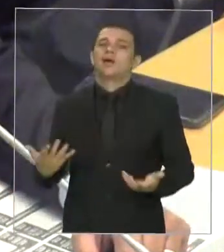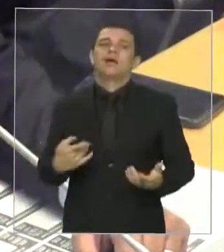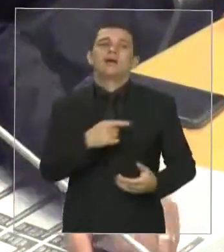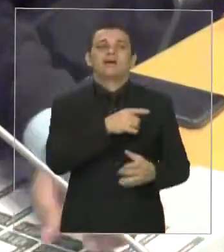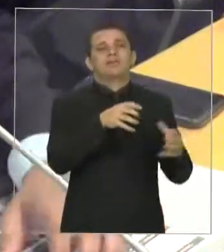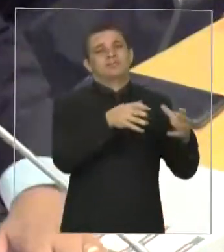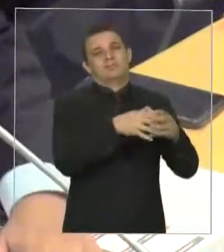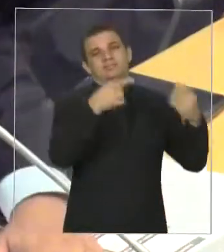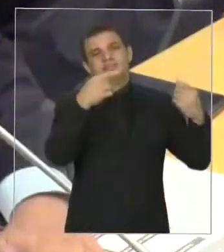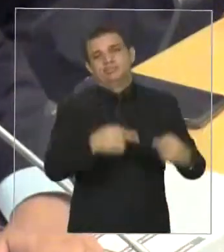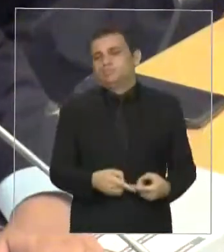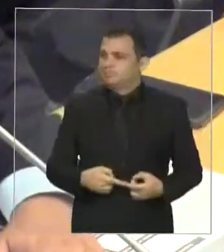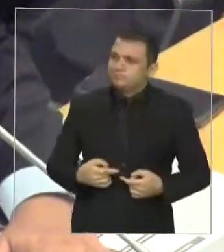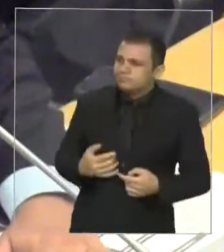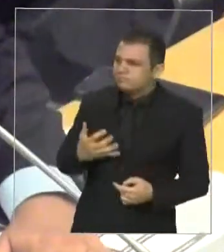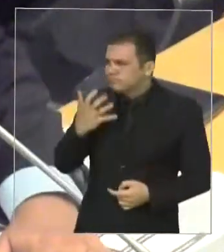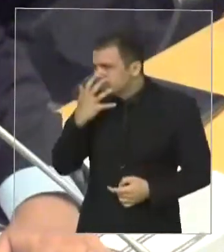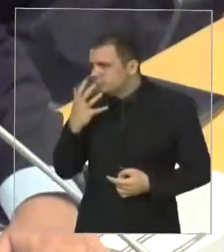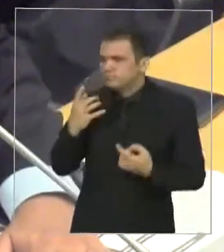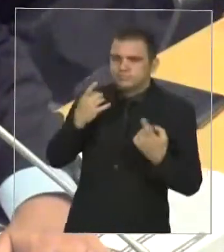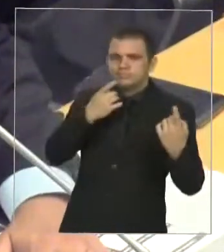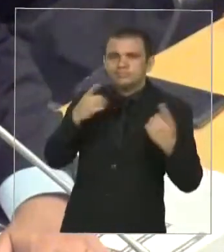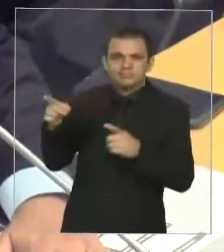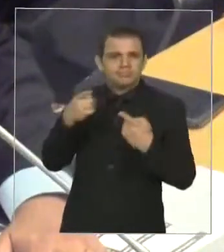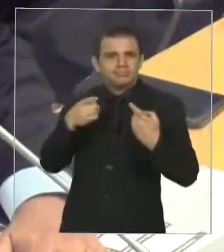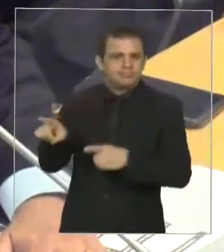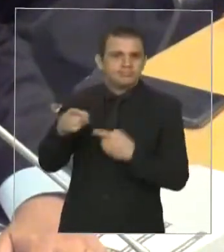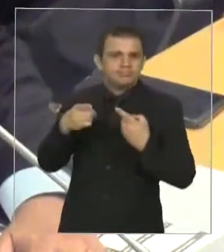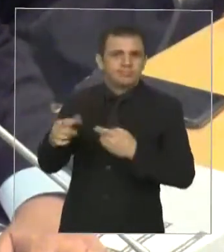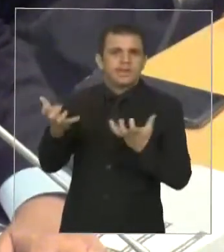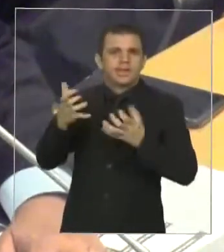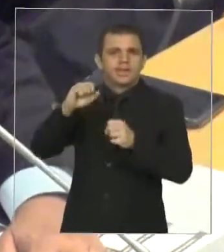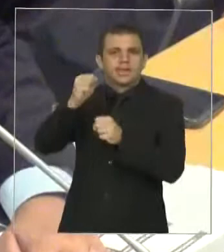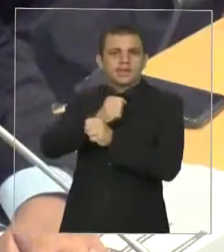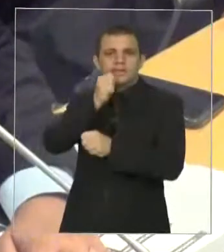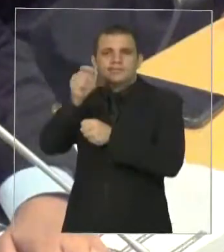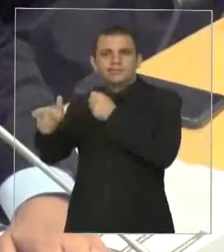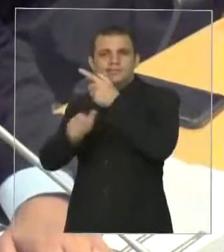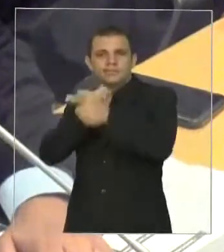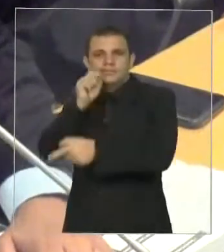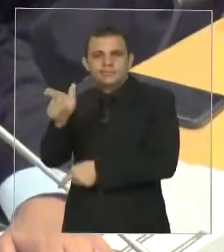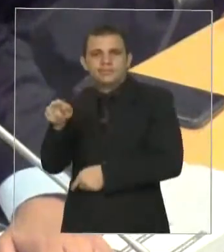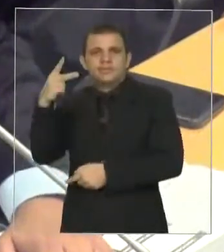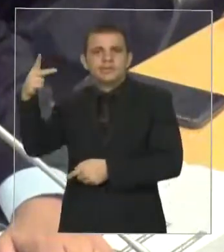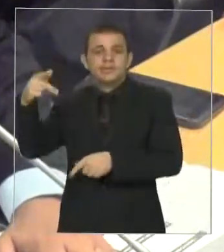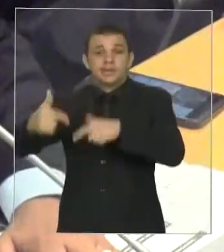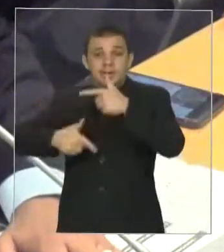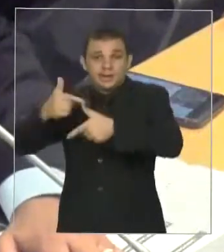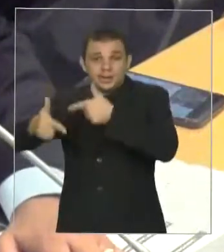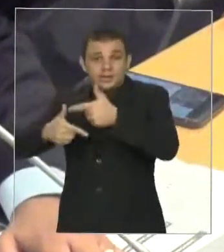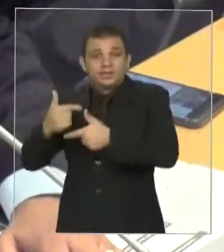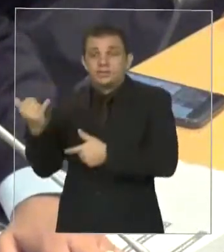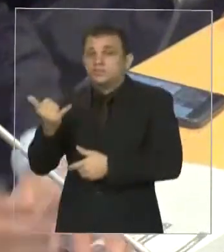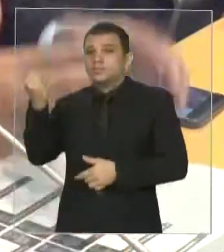sido procurado macular para tirar a grandeza da ação que tem sido realizada pelo governo Flávio Dino.